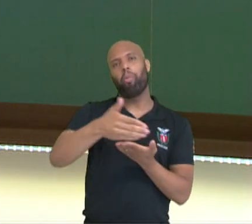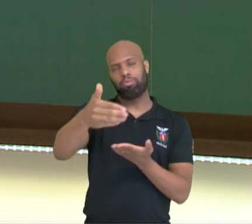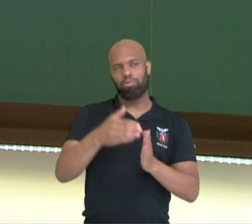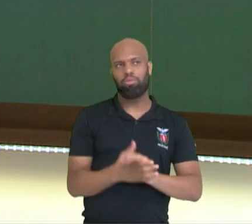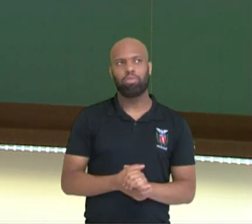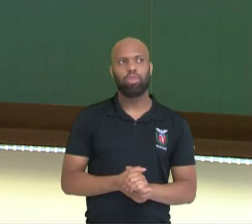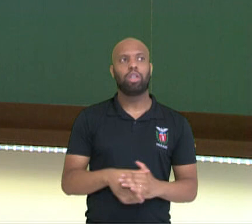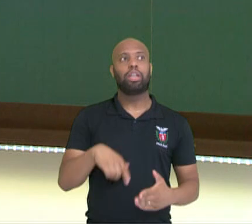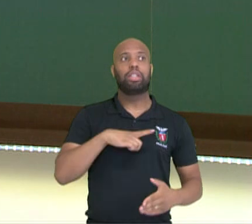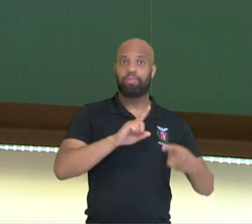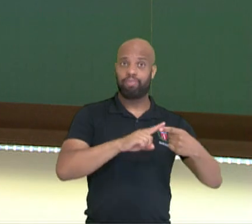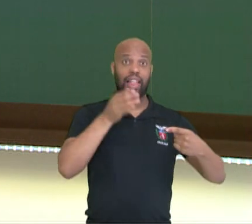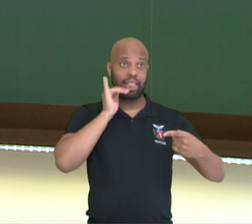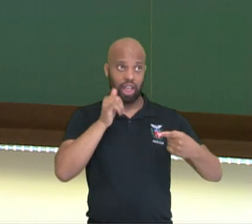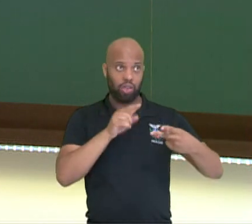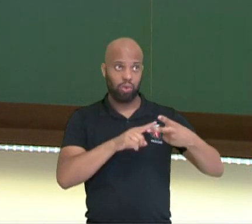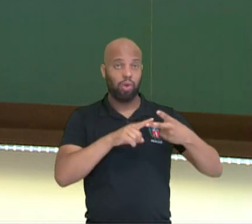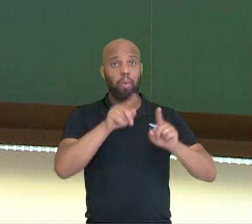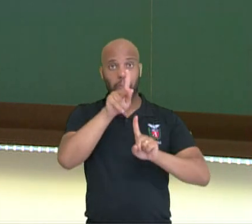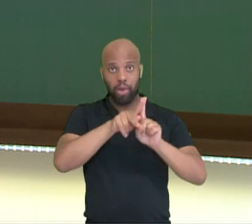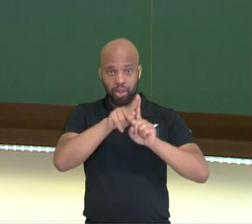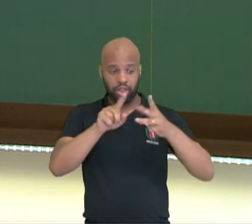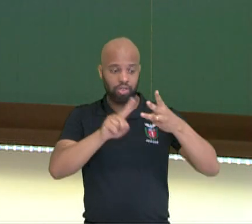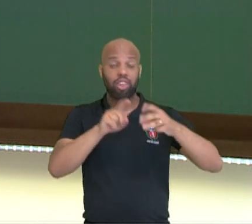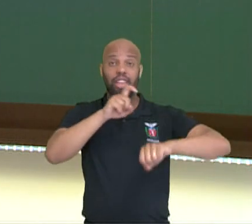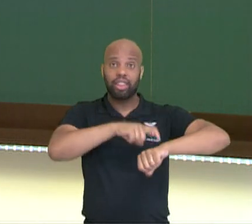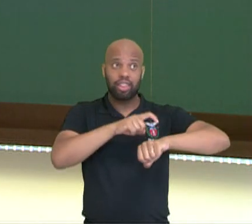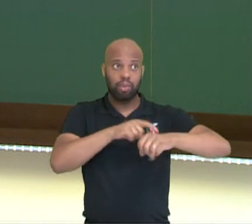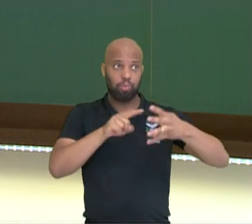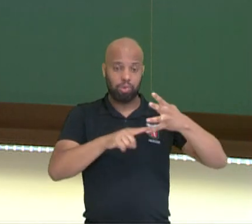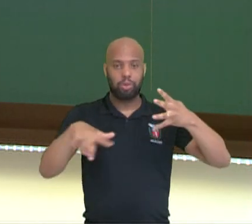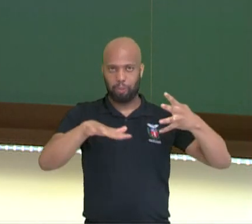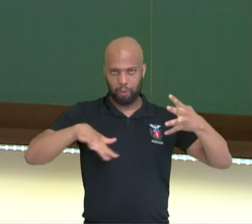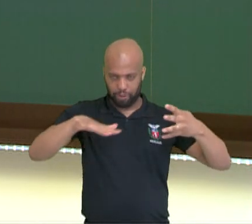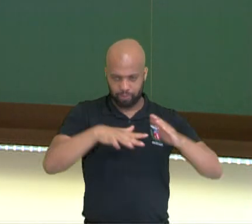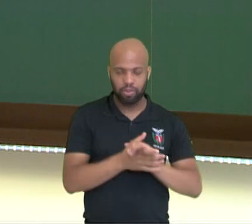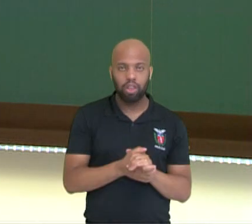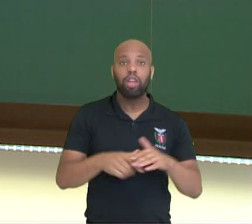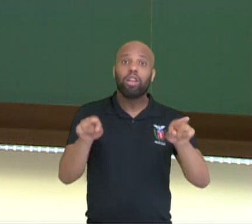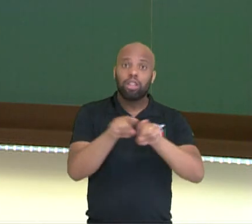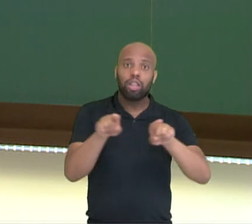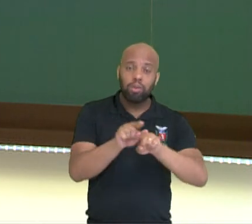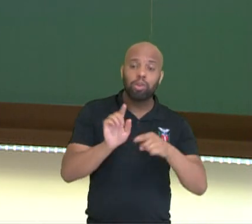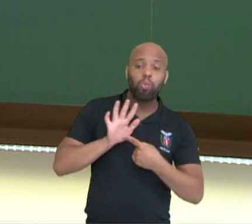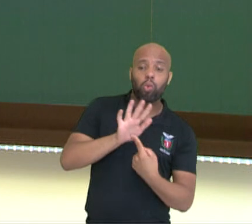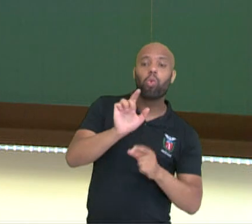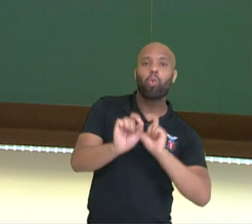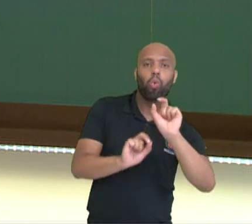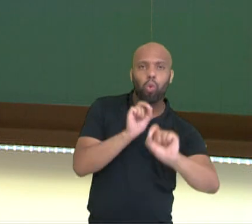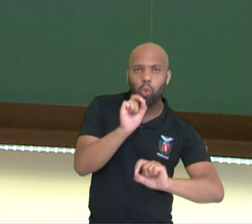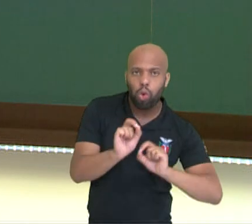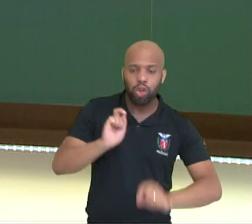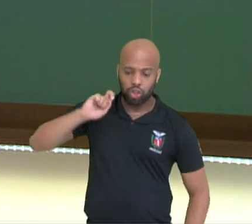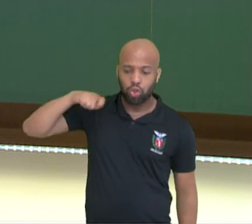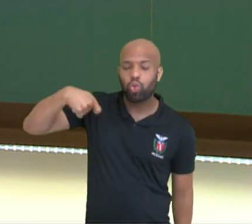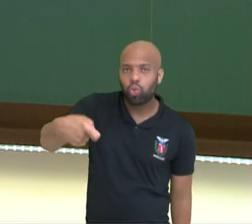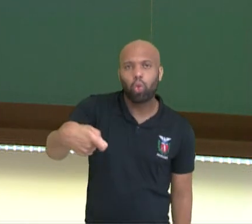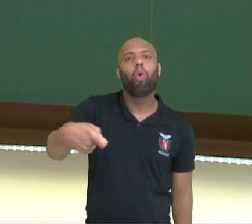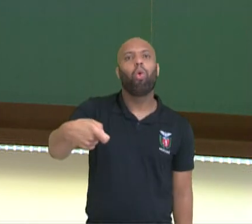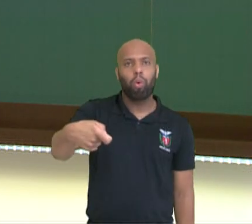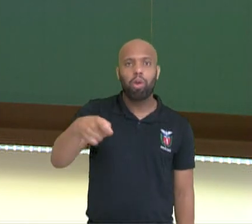O narrador em terceira pessoa, o personagem, o tempo e